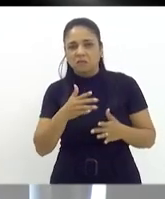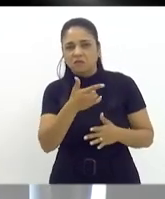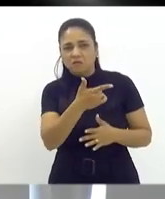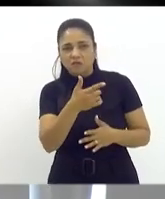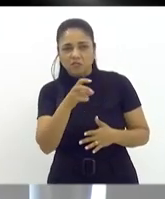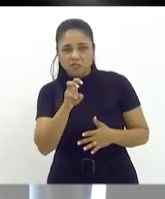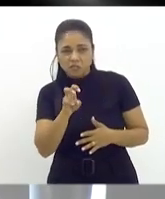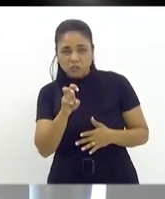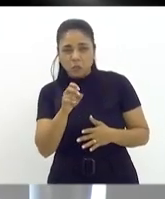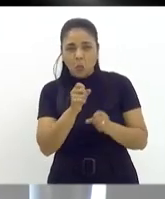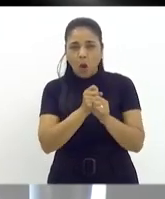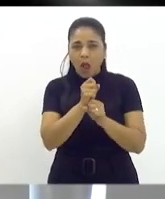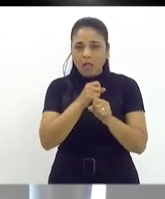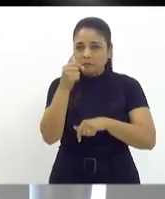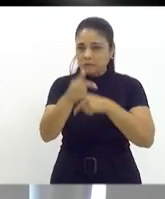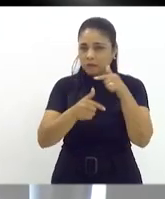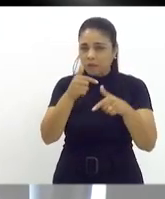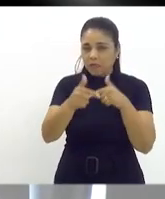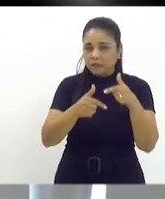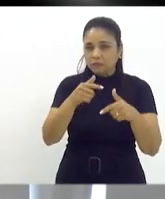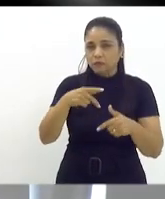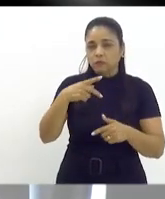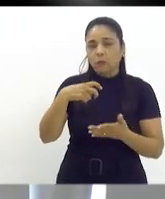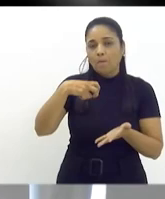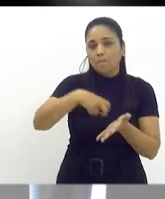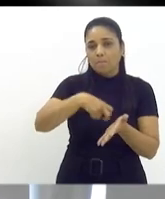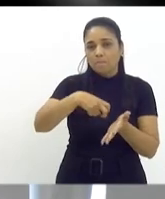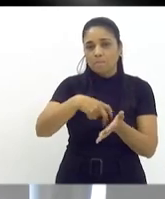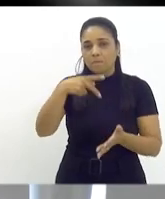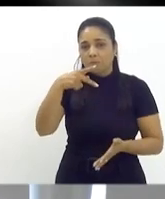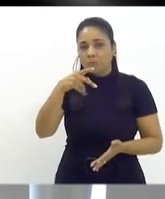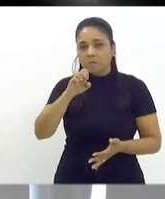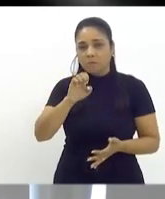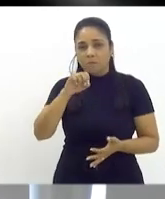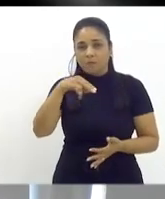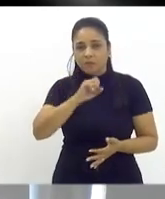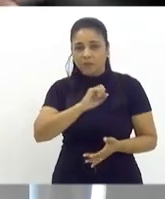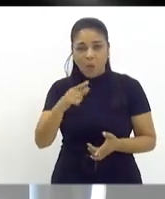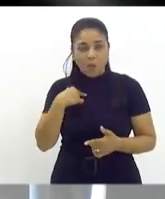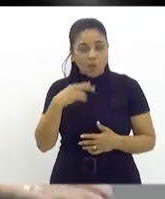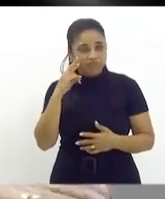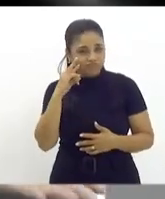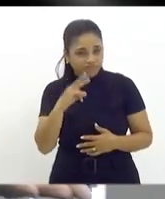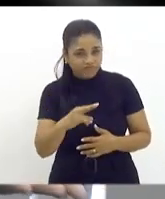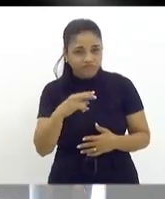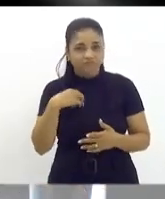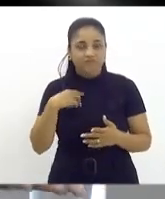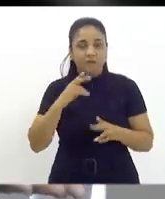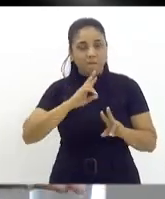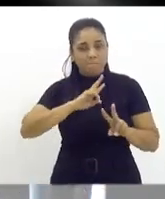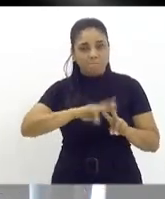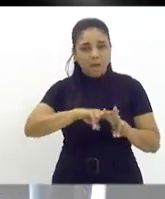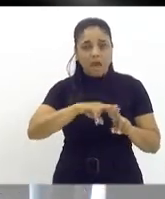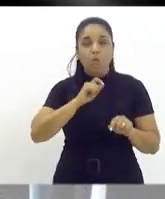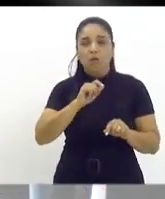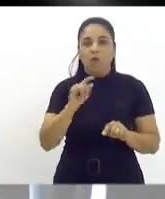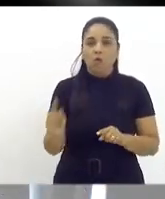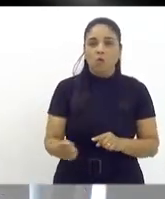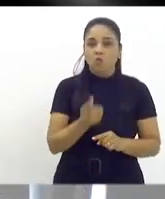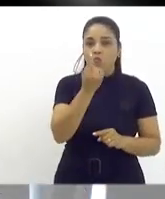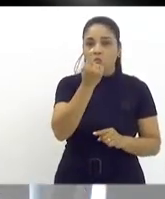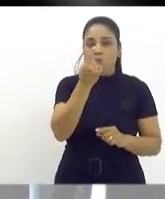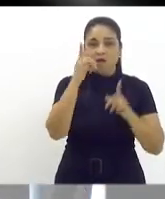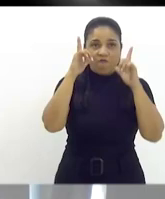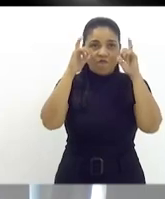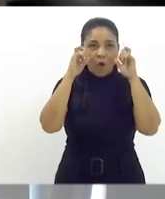de penal E durante muito tempo a gente assistiu muito as condenações com base na apresentação de uma única foto com base